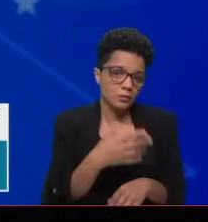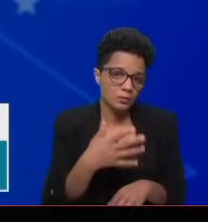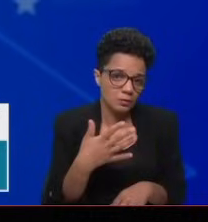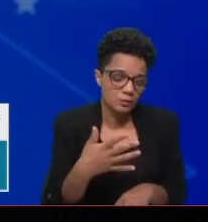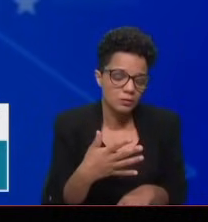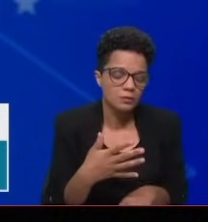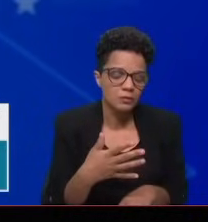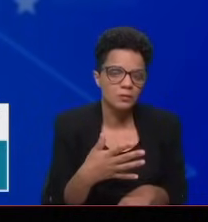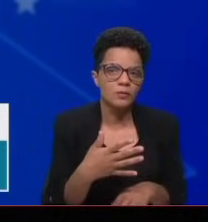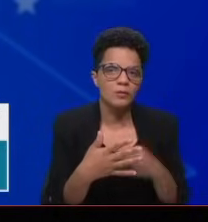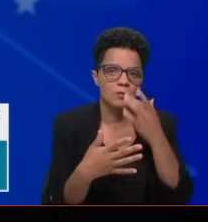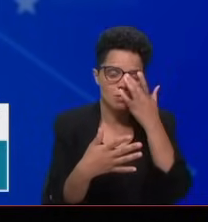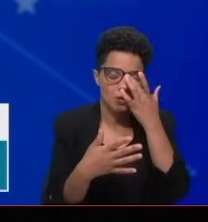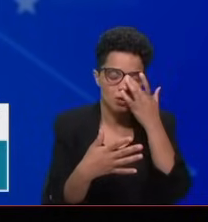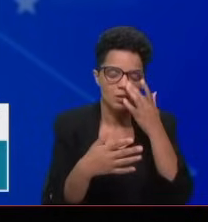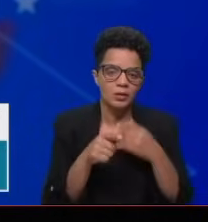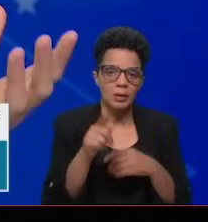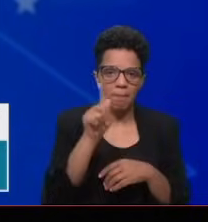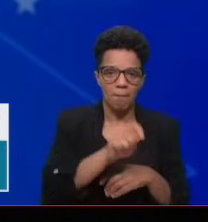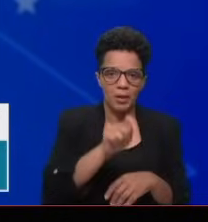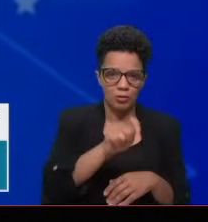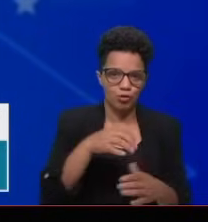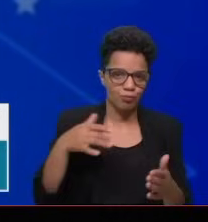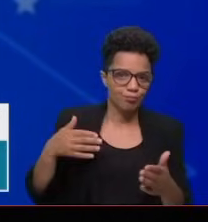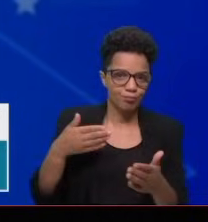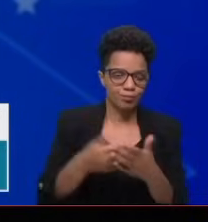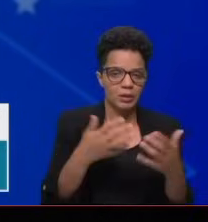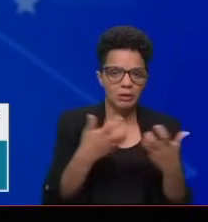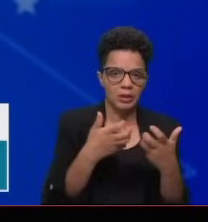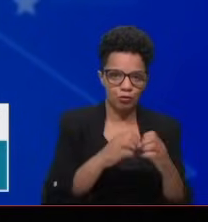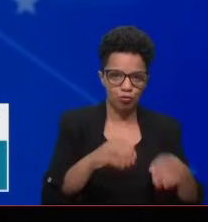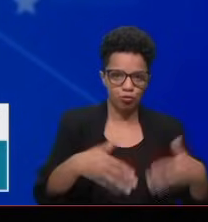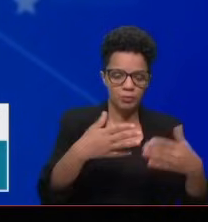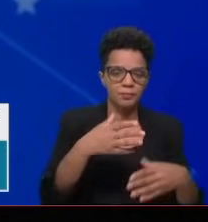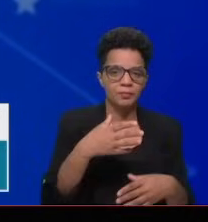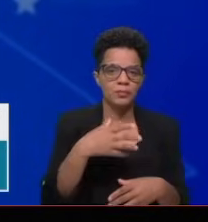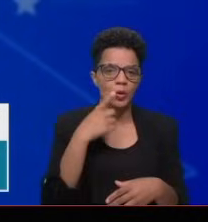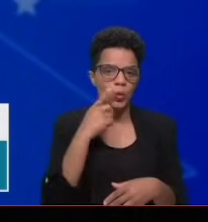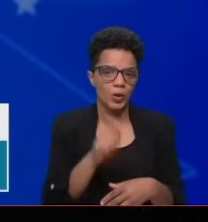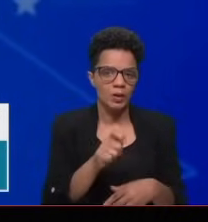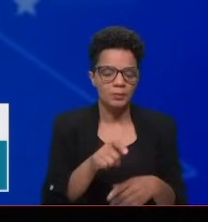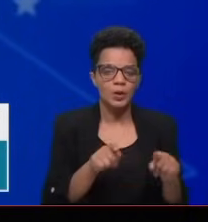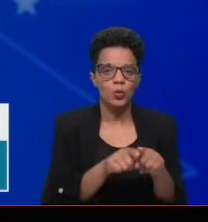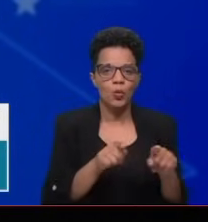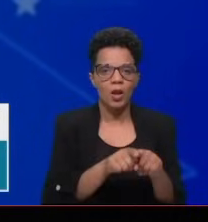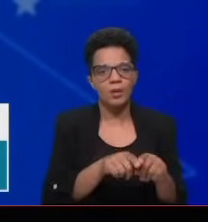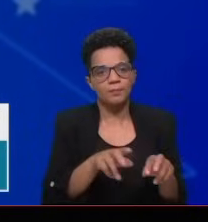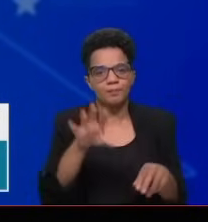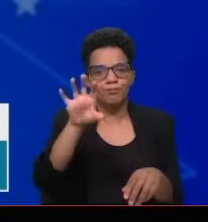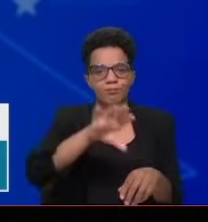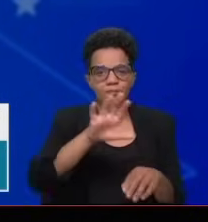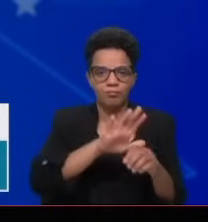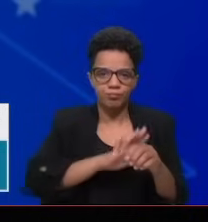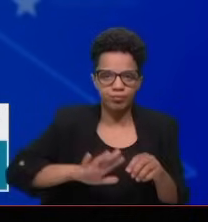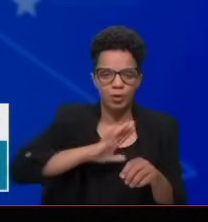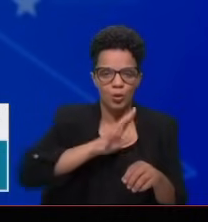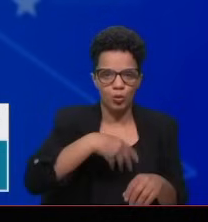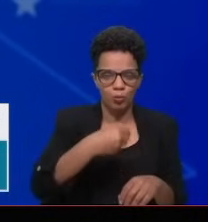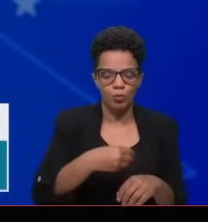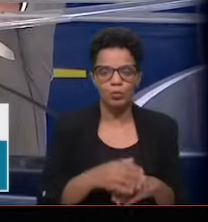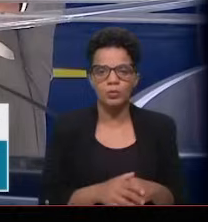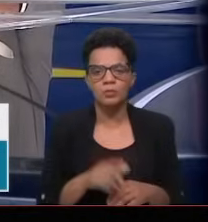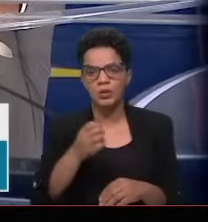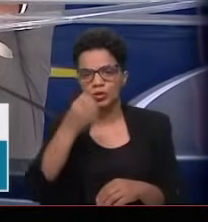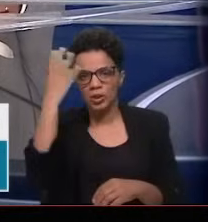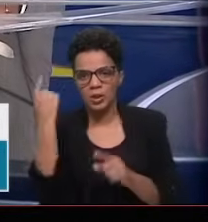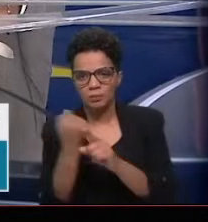como vimos até no nestes nestes meses e no início da Guerra a Ucrânia é praticamente o celeiro do mundo não é só do caso da União Europeia e esqueçamos agora pelo momentos